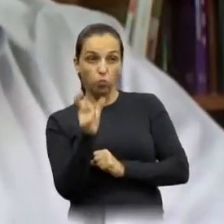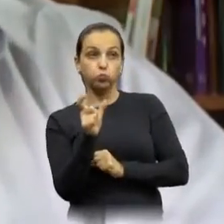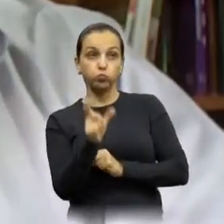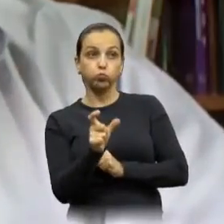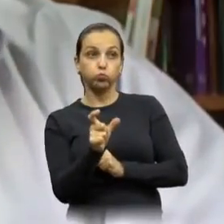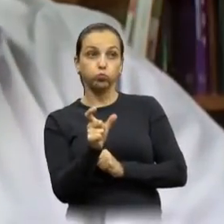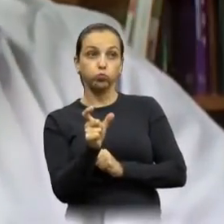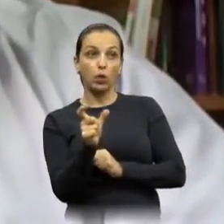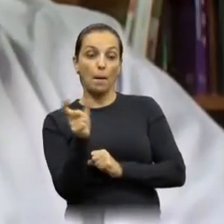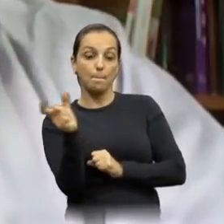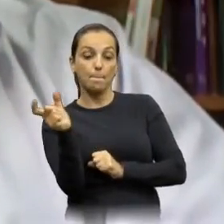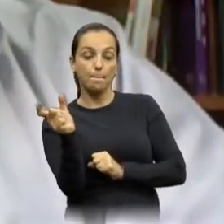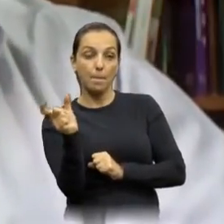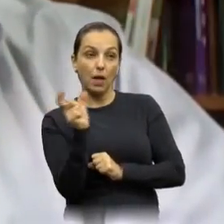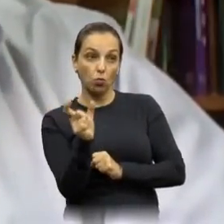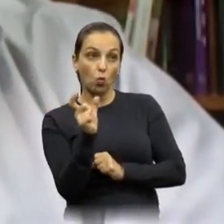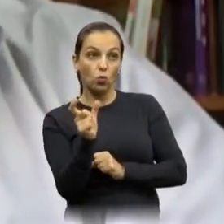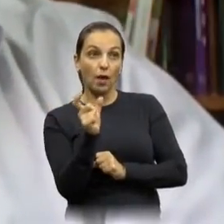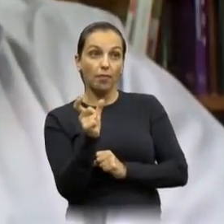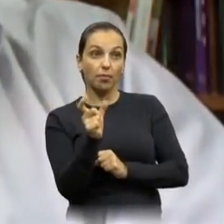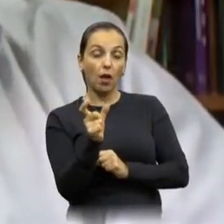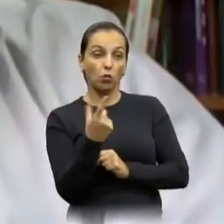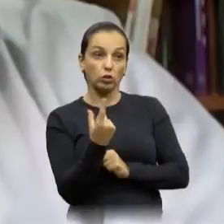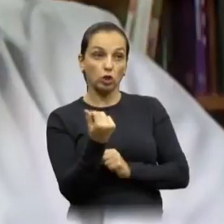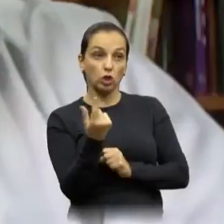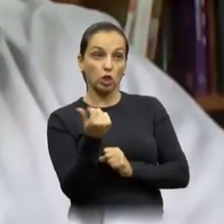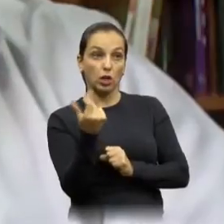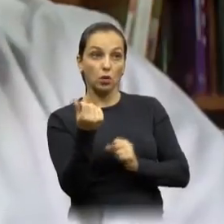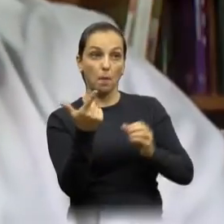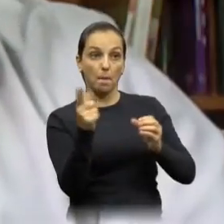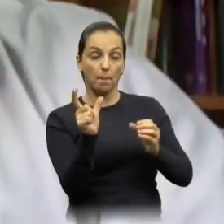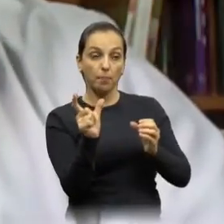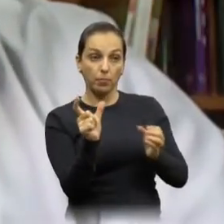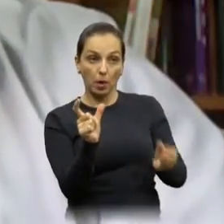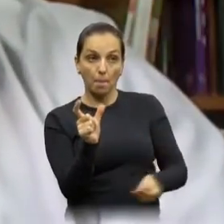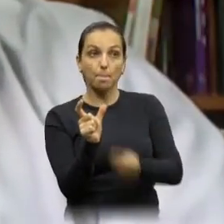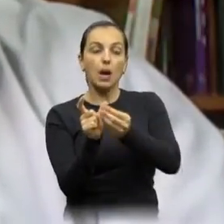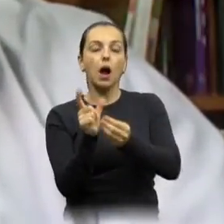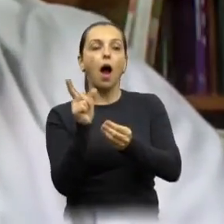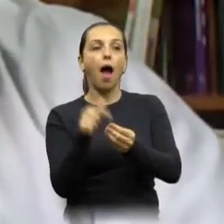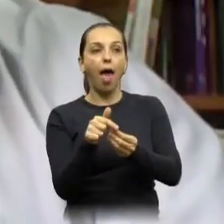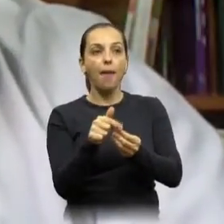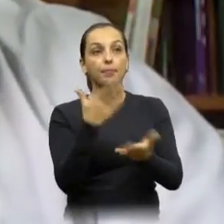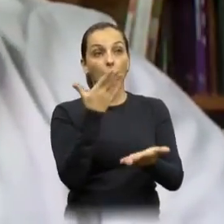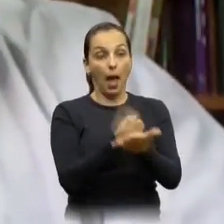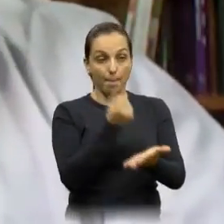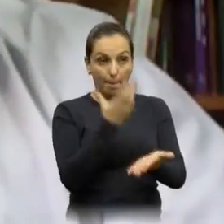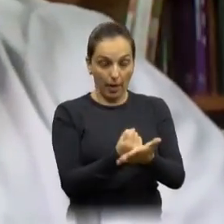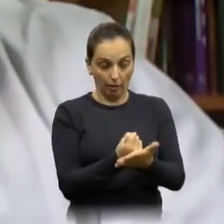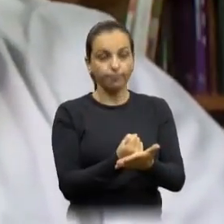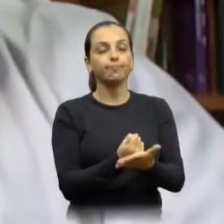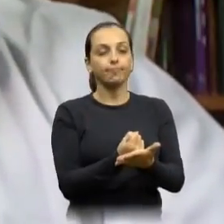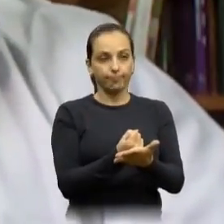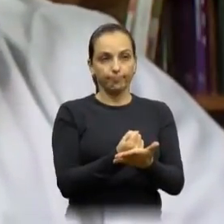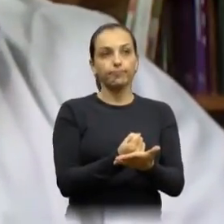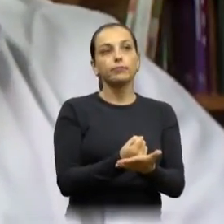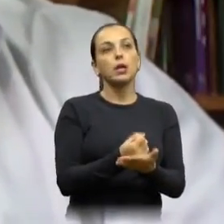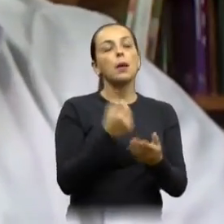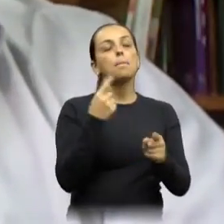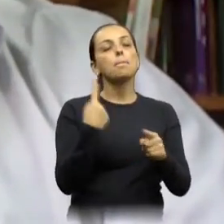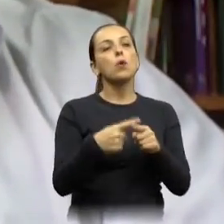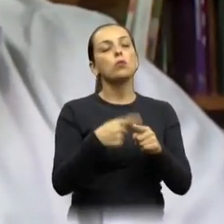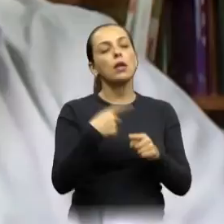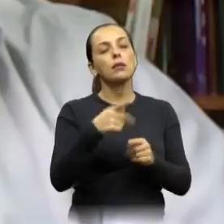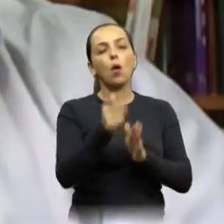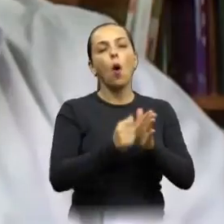do transporte público pelo aplicativo ou pela forma digital. Quem usa o transporte público sabe que hoje Araraquara só tem um